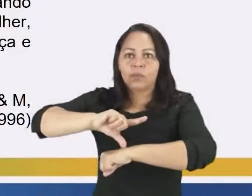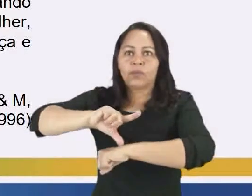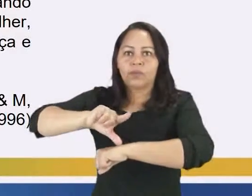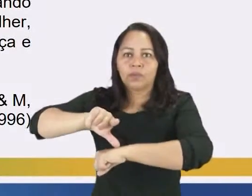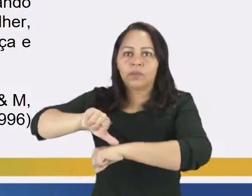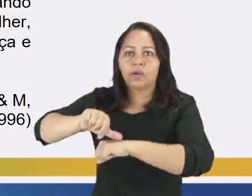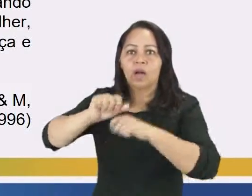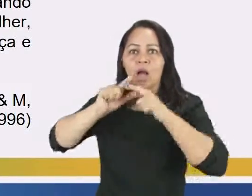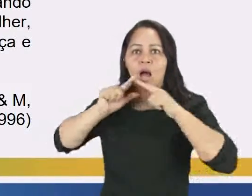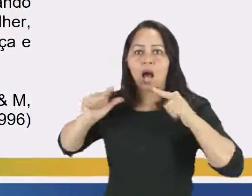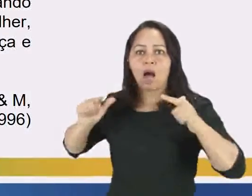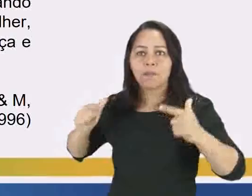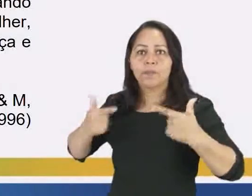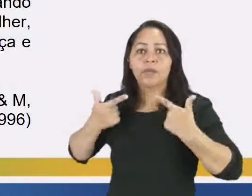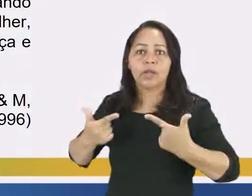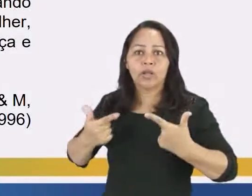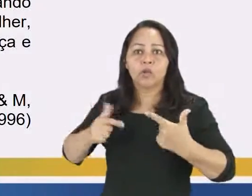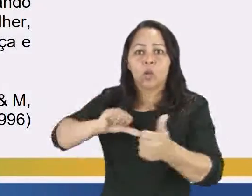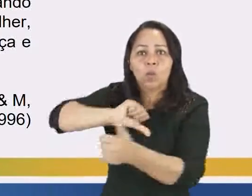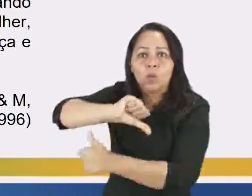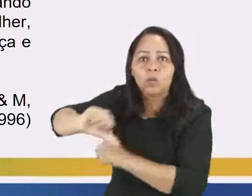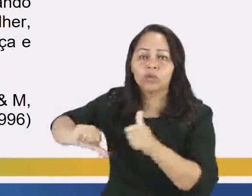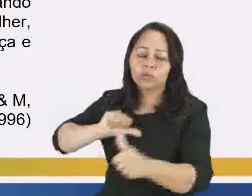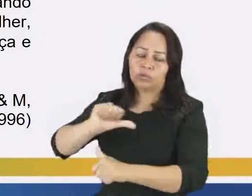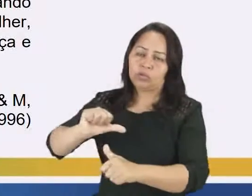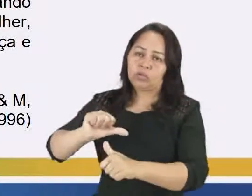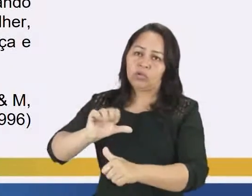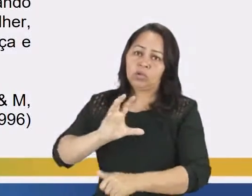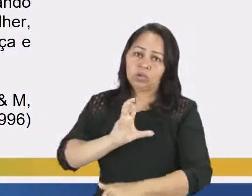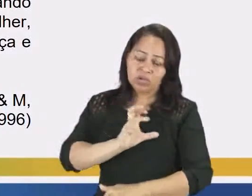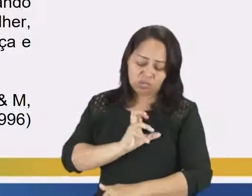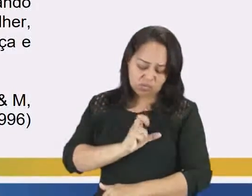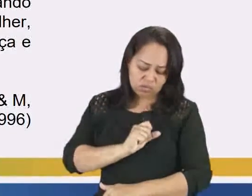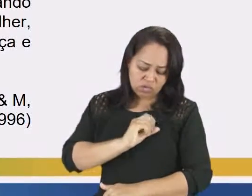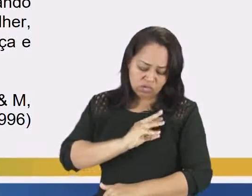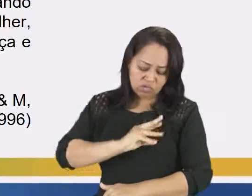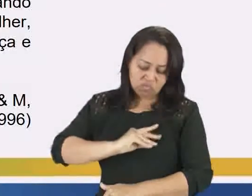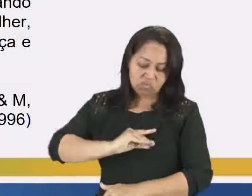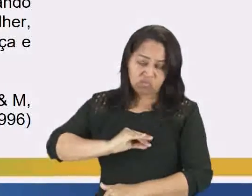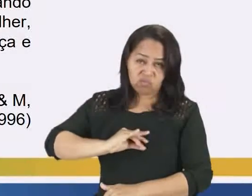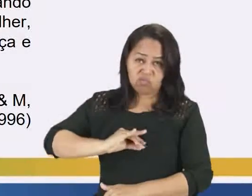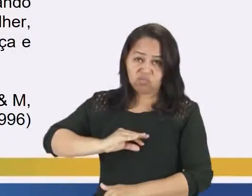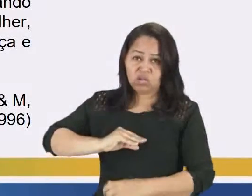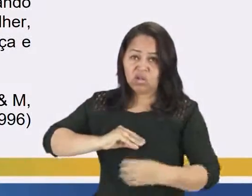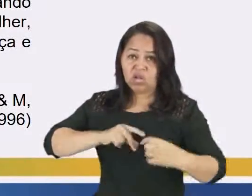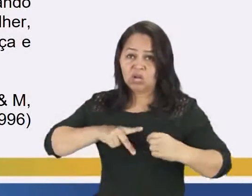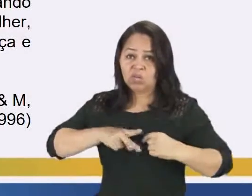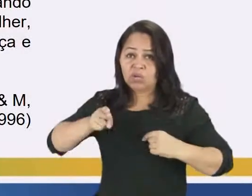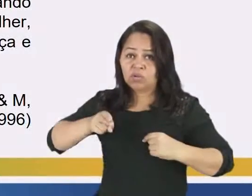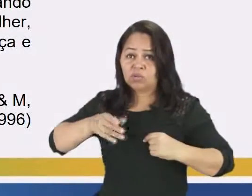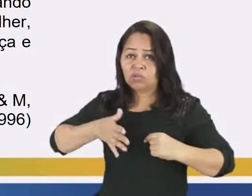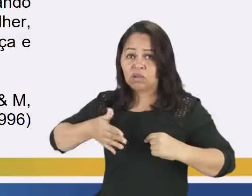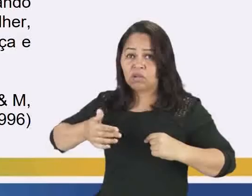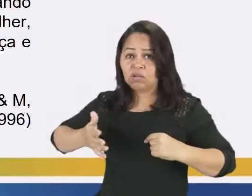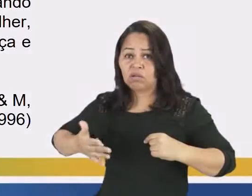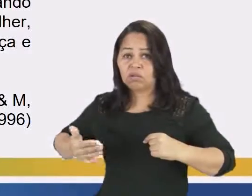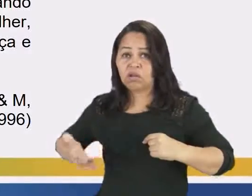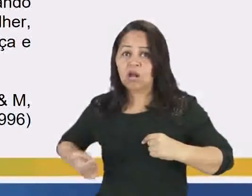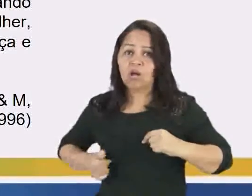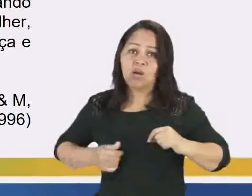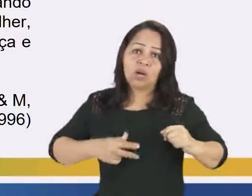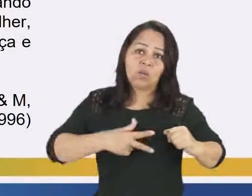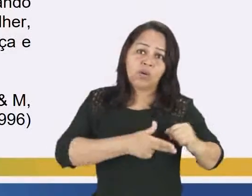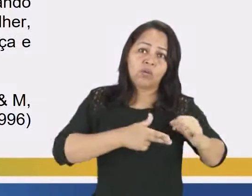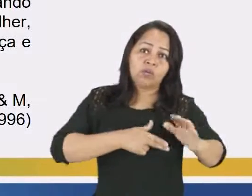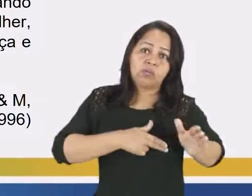tempo captura o amor e não mata na hora. Vai tirando uma asa, depois outra. Hoje, quando